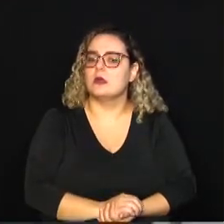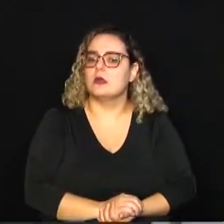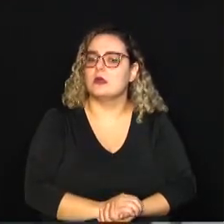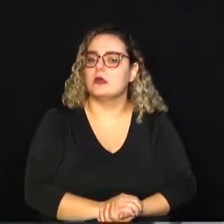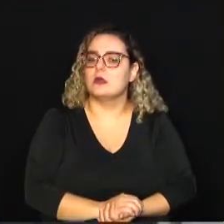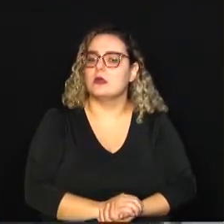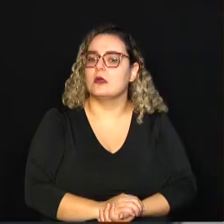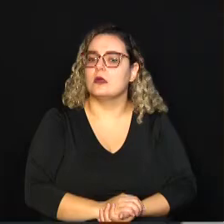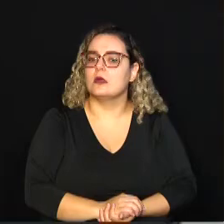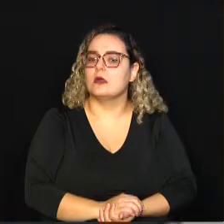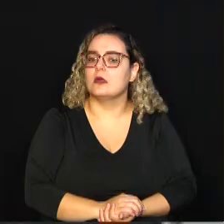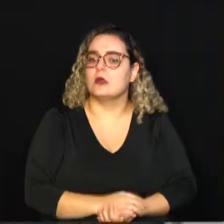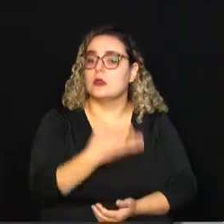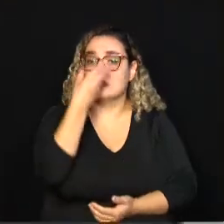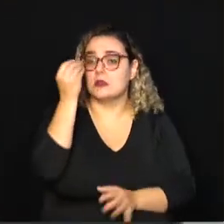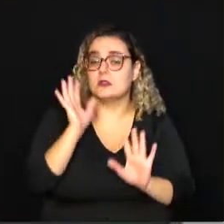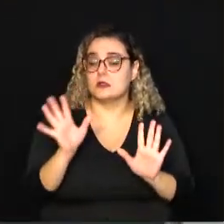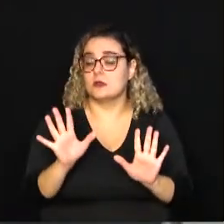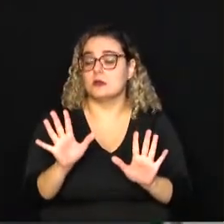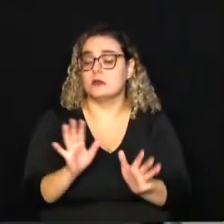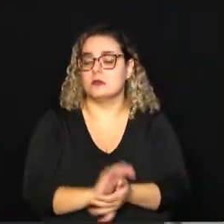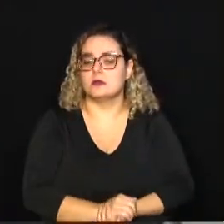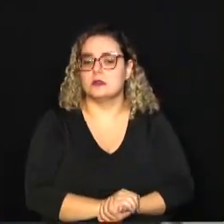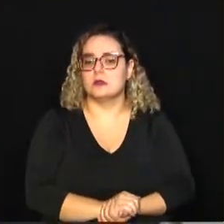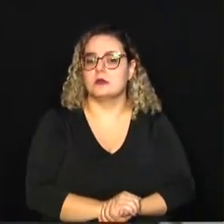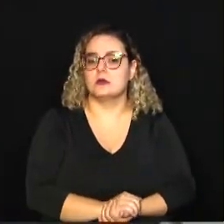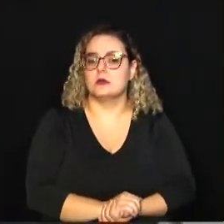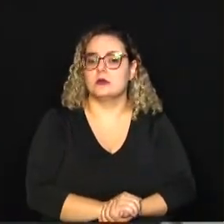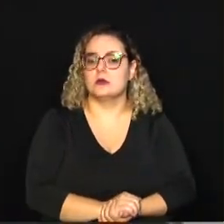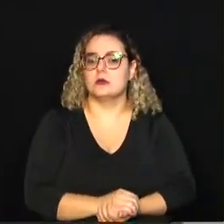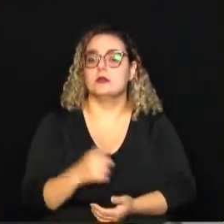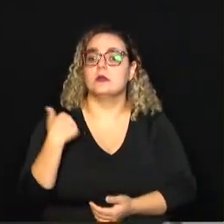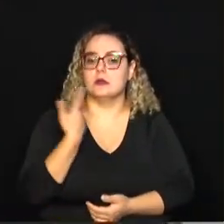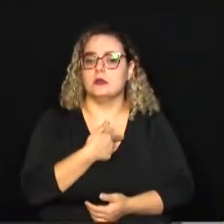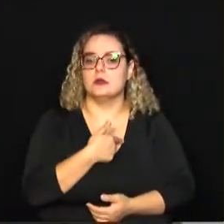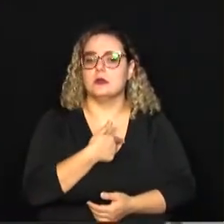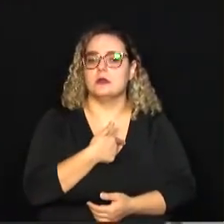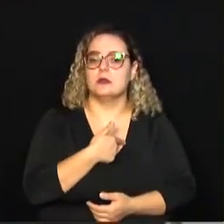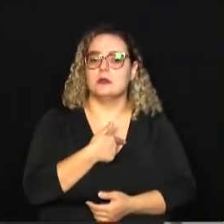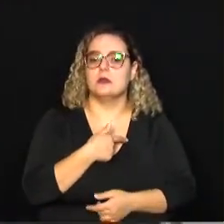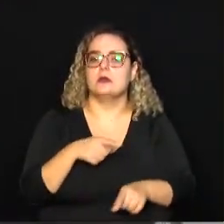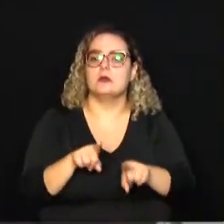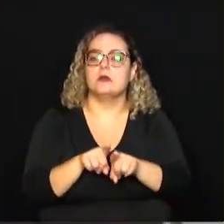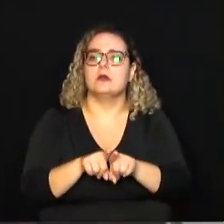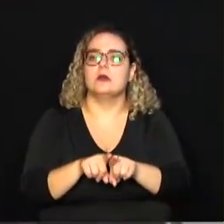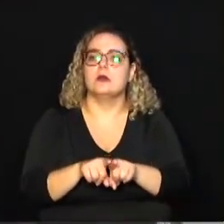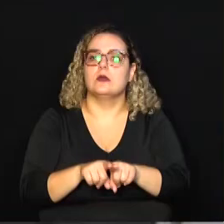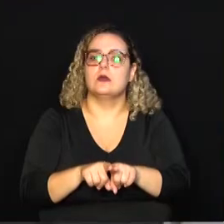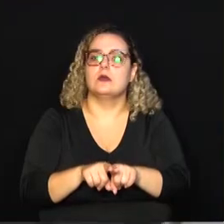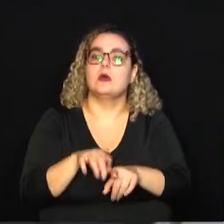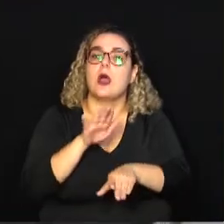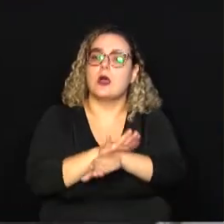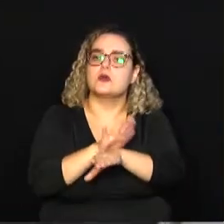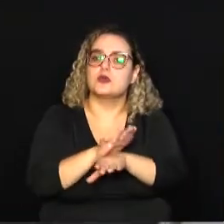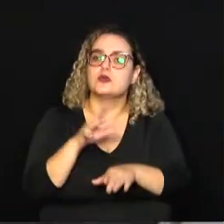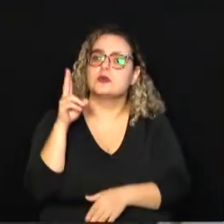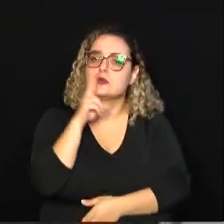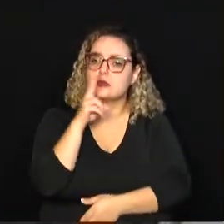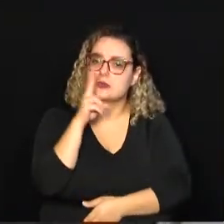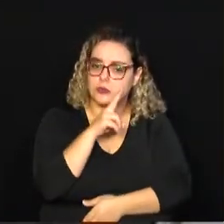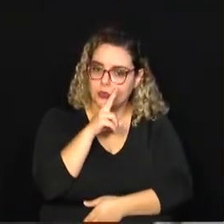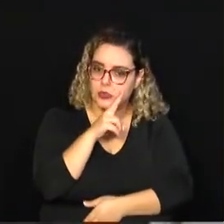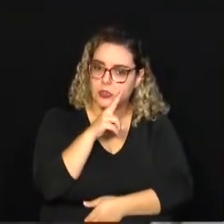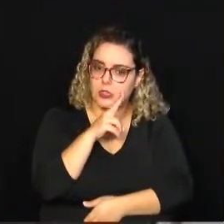esqueci agora. Bom, enfim, nós temos essas medidas. A questão do auxílio emergencial, a gente também defende que